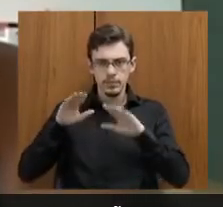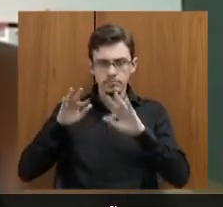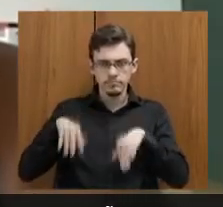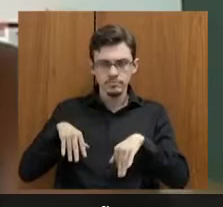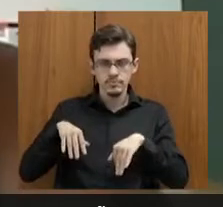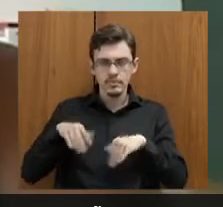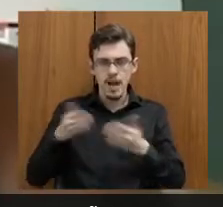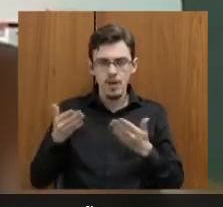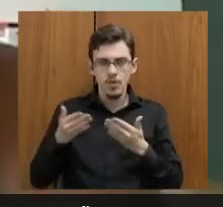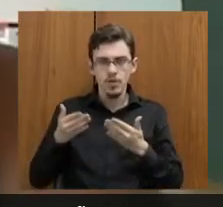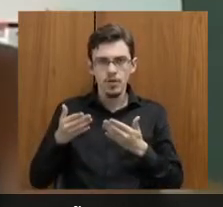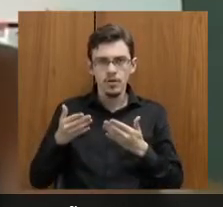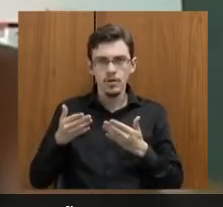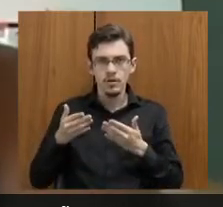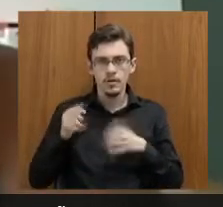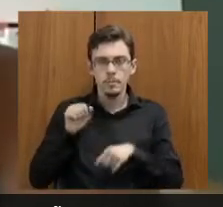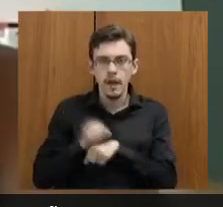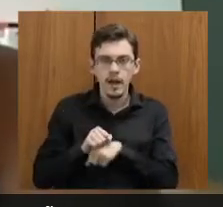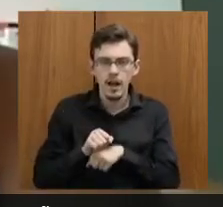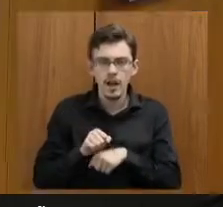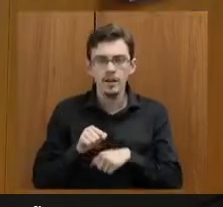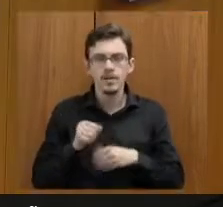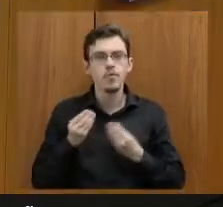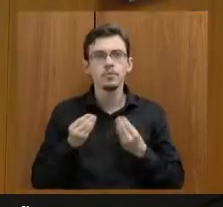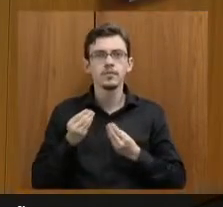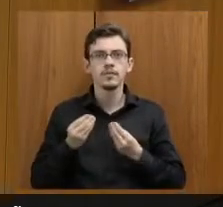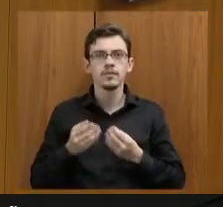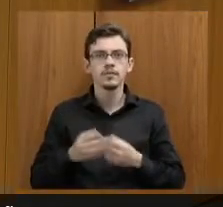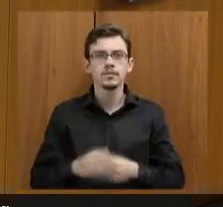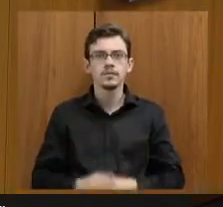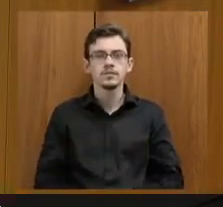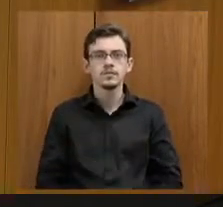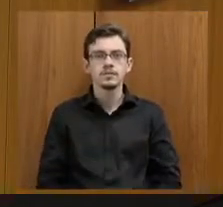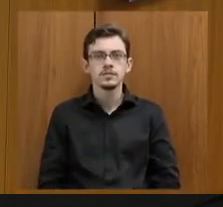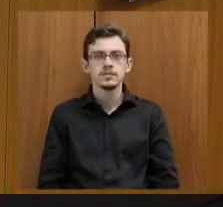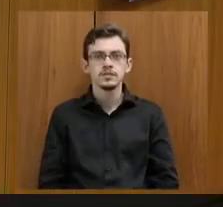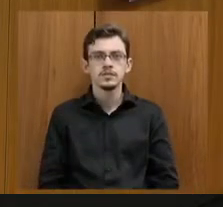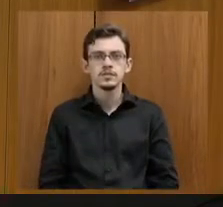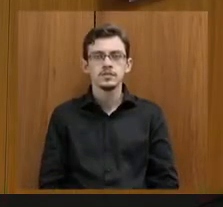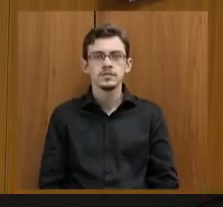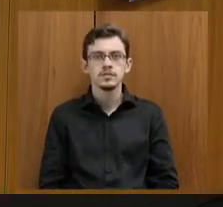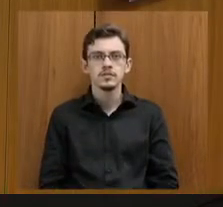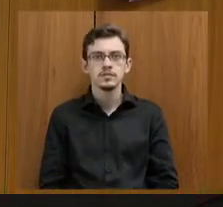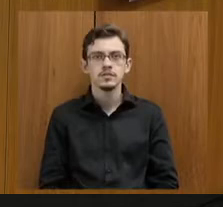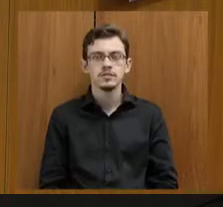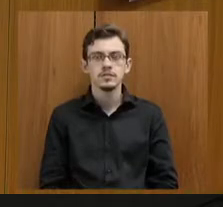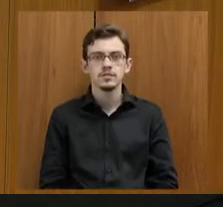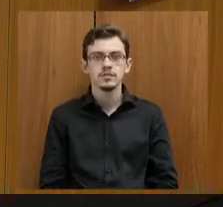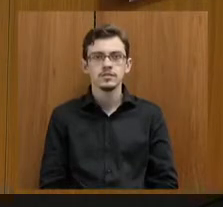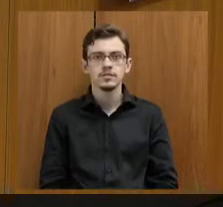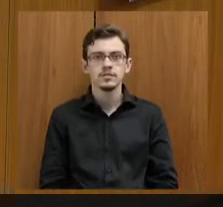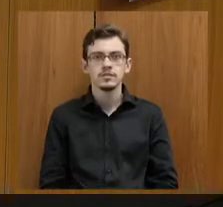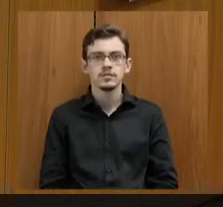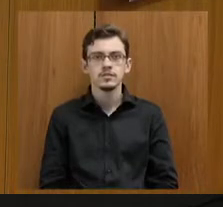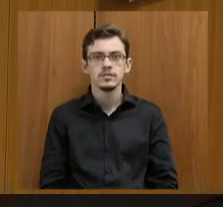de maneira abrupta mesmo interromper E aí